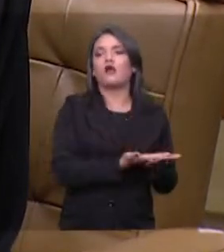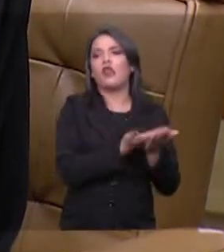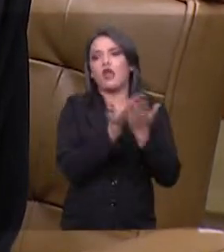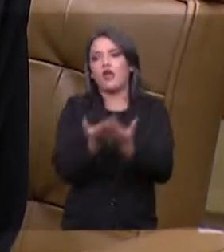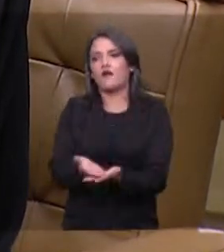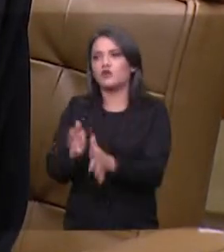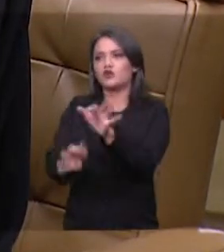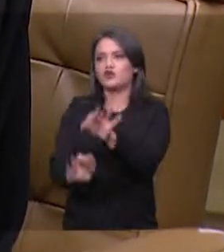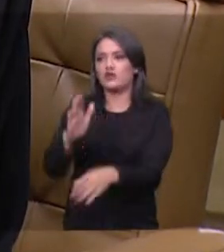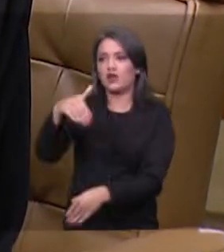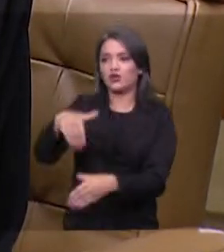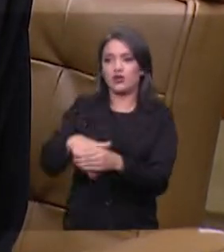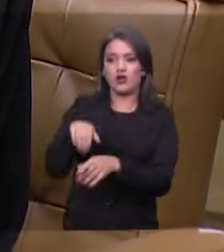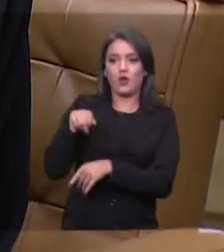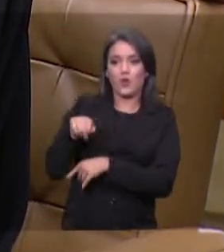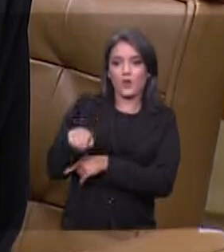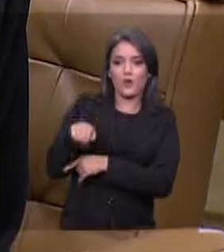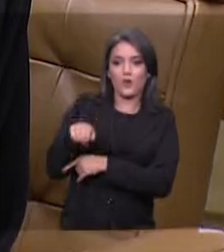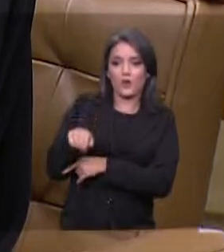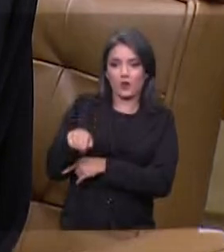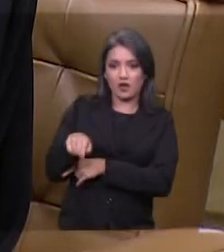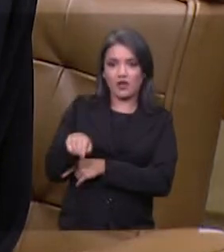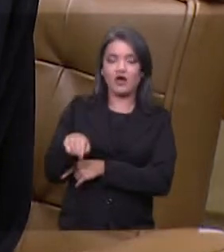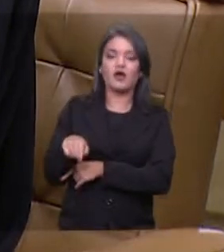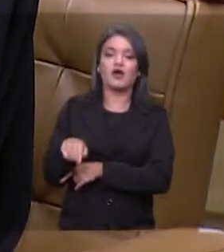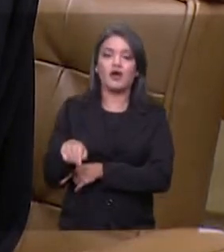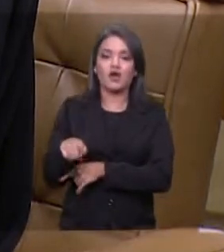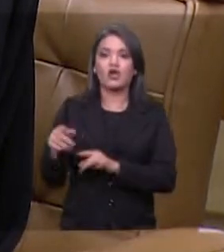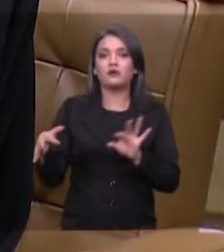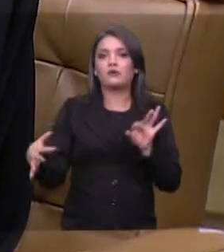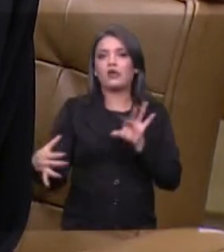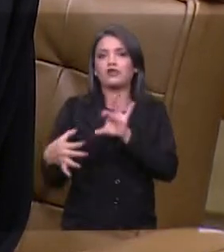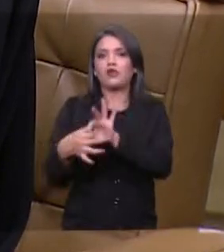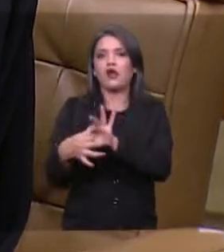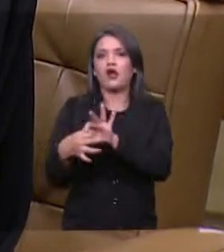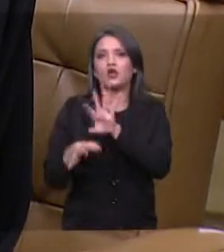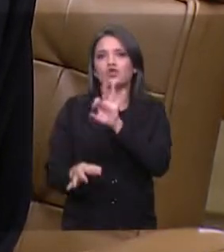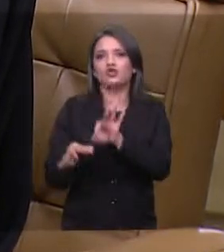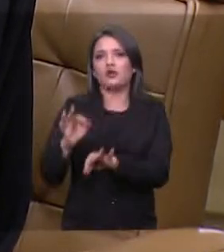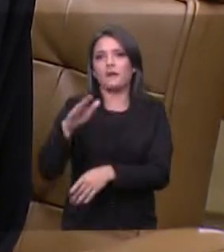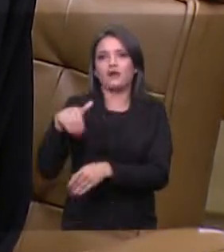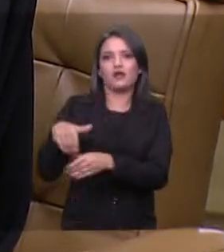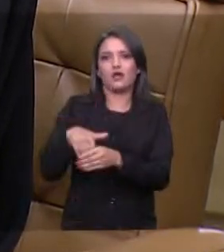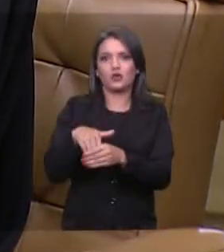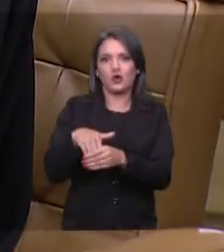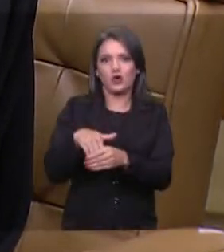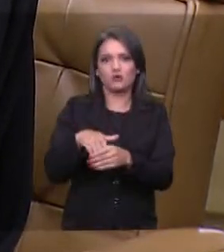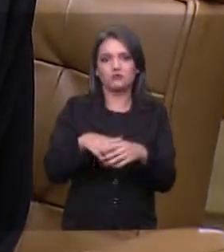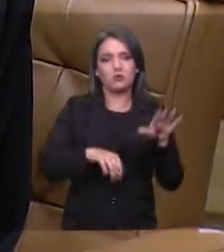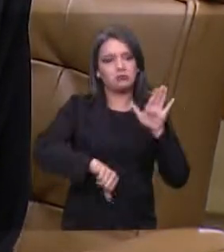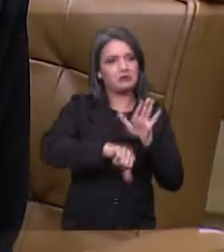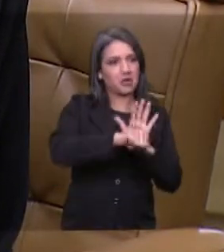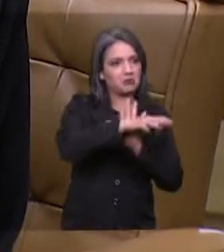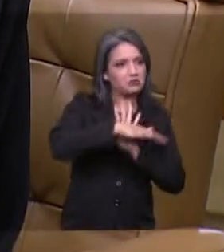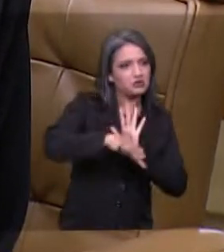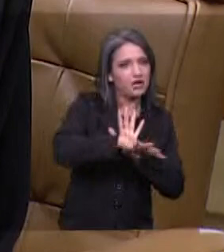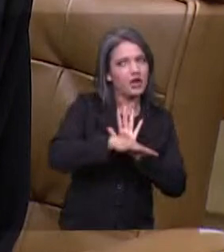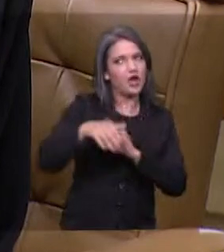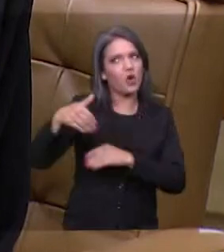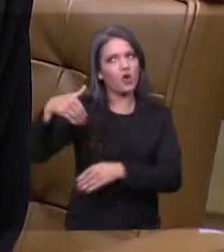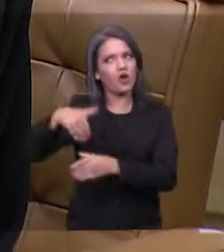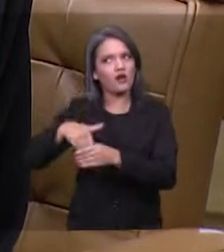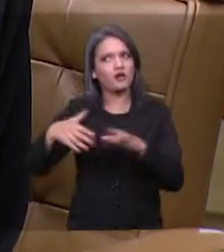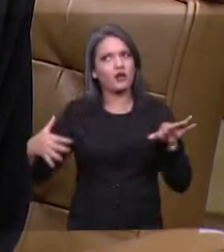Eleitoral para julgamento com crimes conexos eleitorais. Então, haveria, na minha